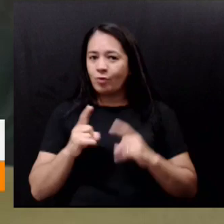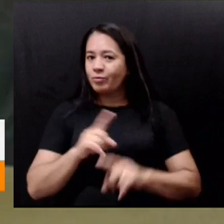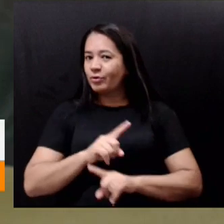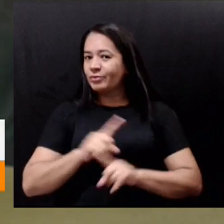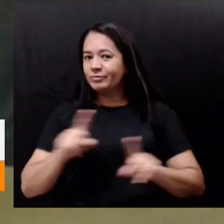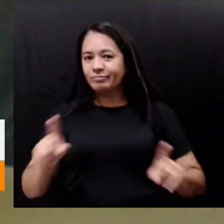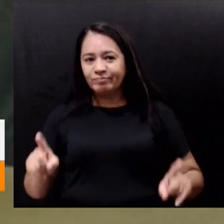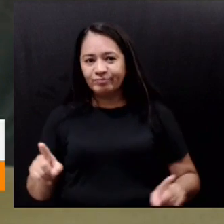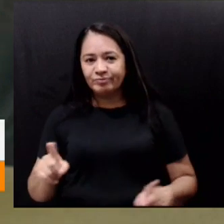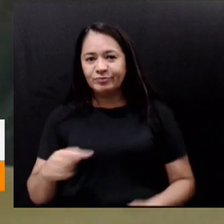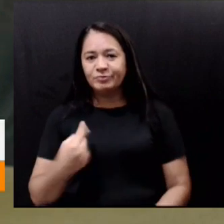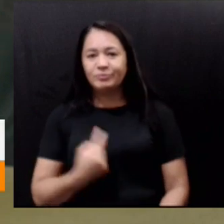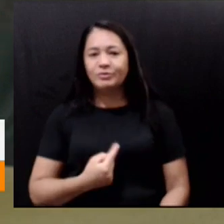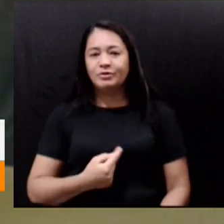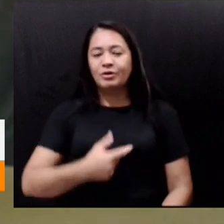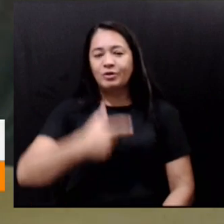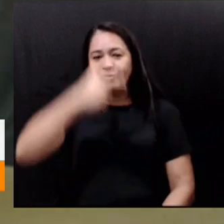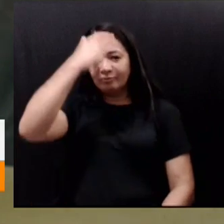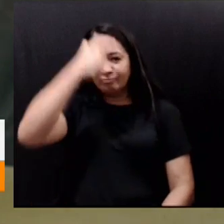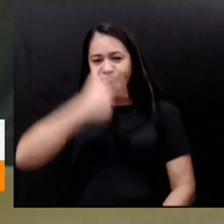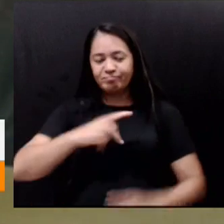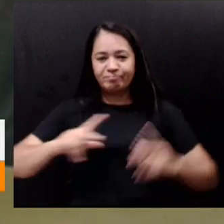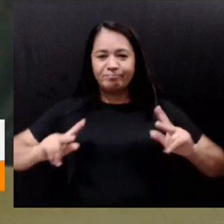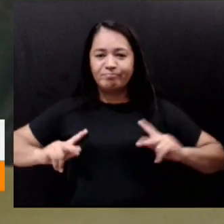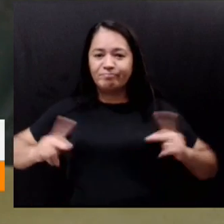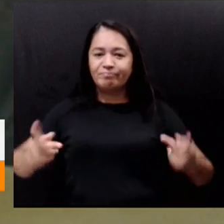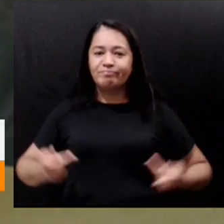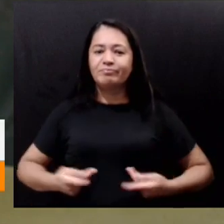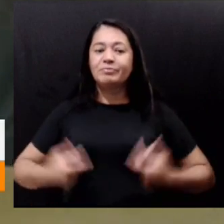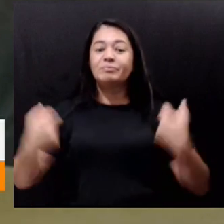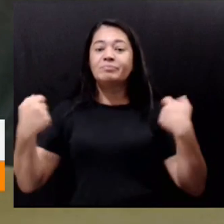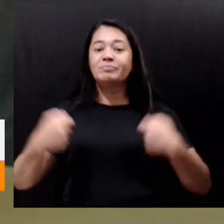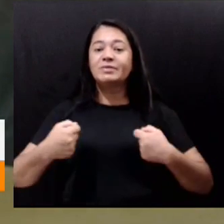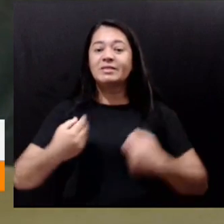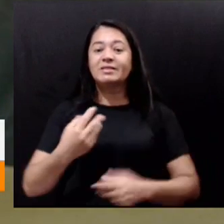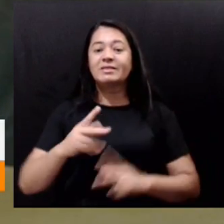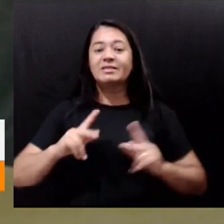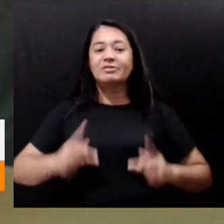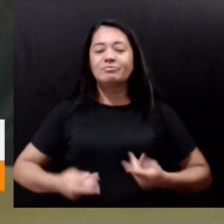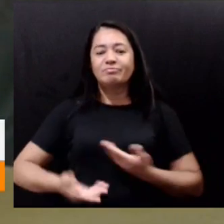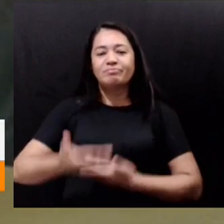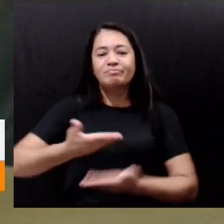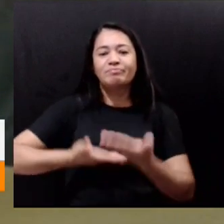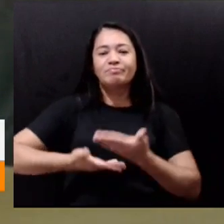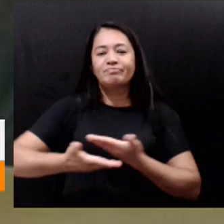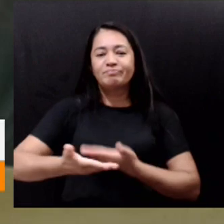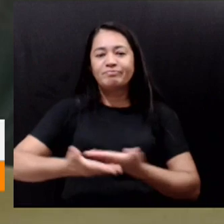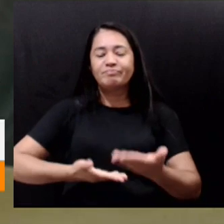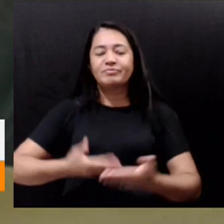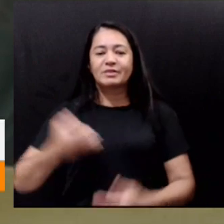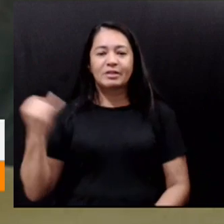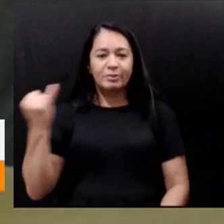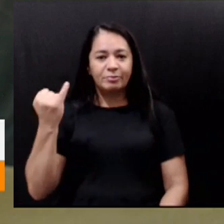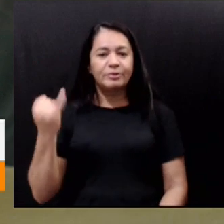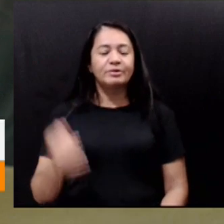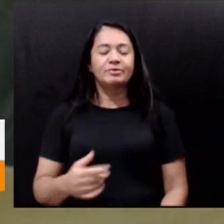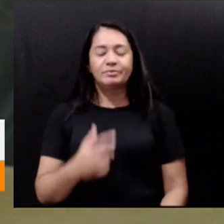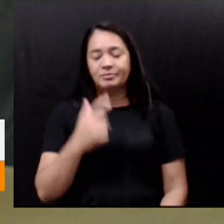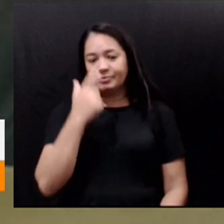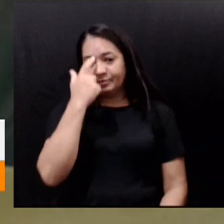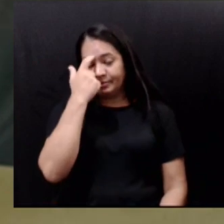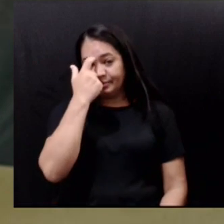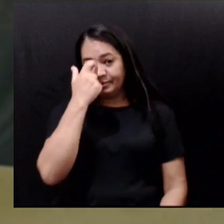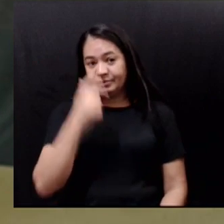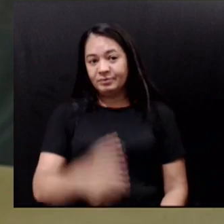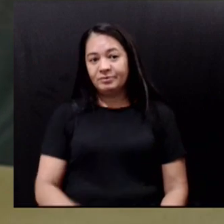seres humaninhos e a gente precisa da humanização, gente. É importante a gente não esquecer disso, tá? 8h45, dá tempo para mais